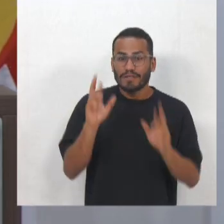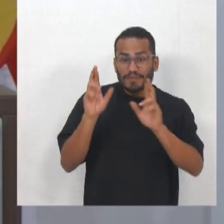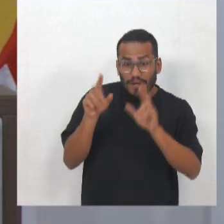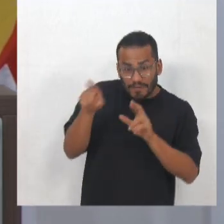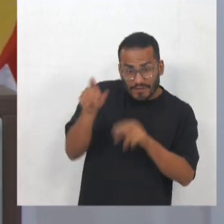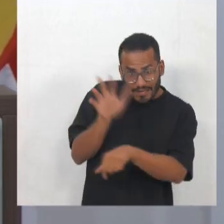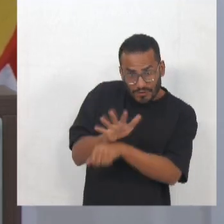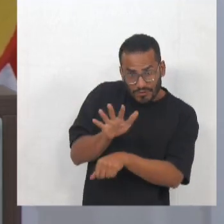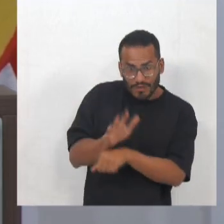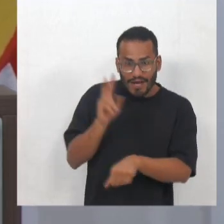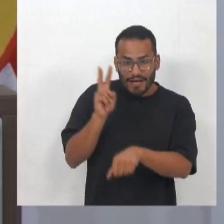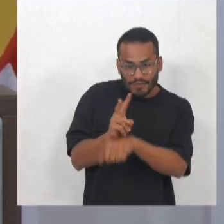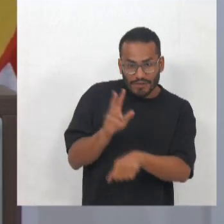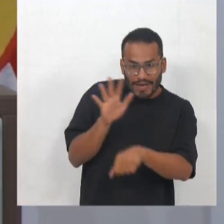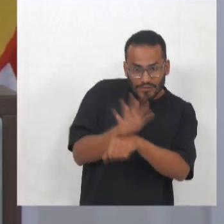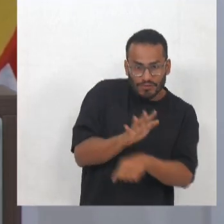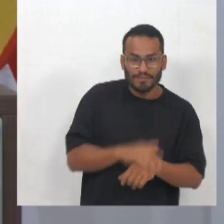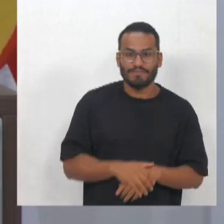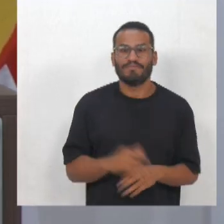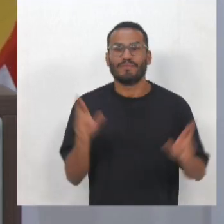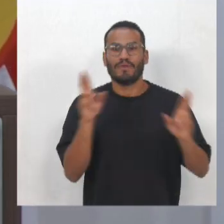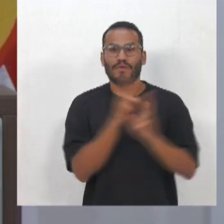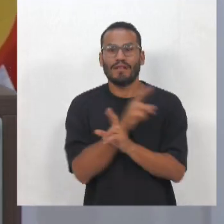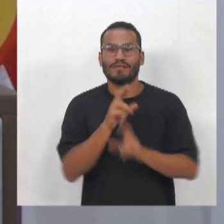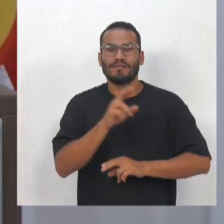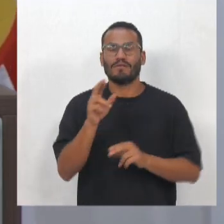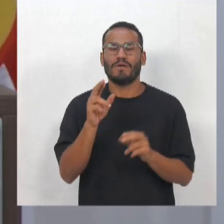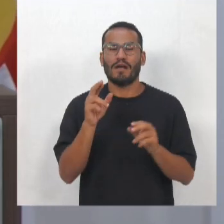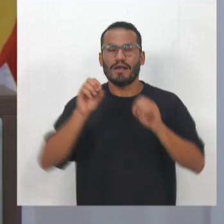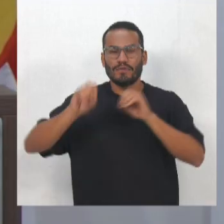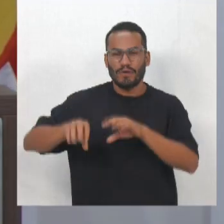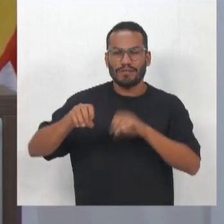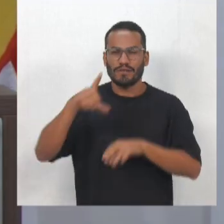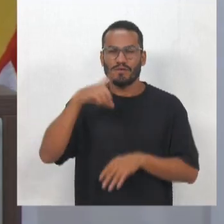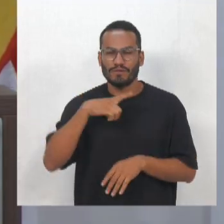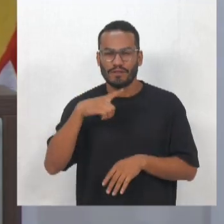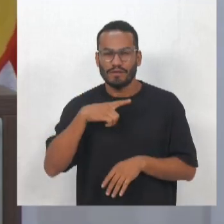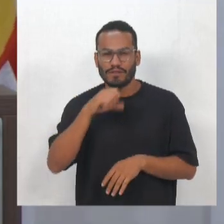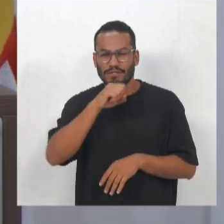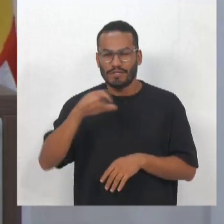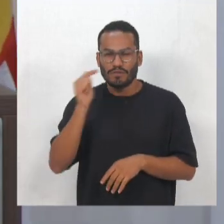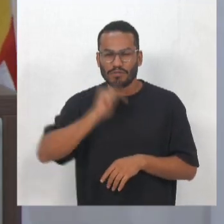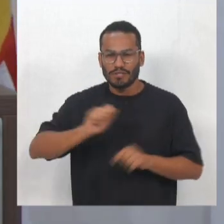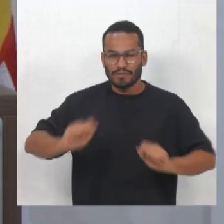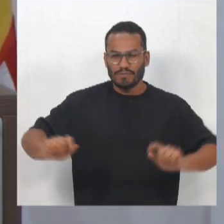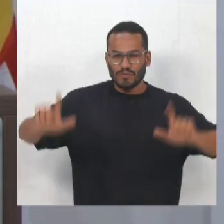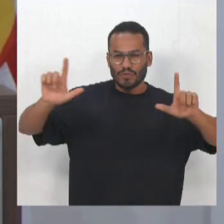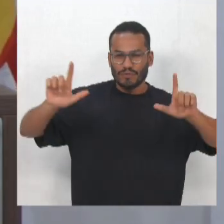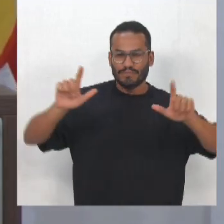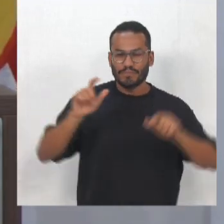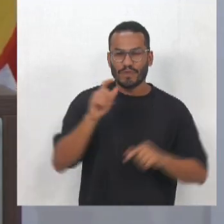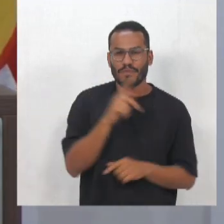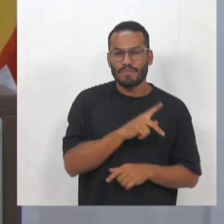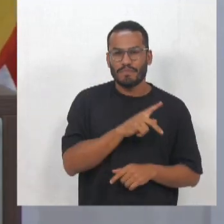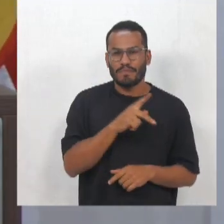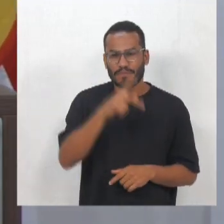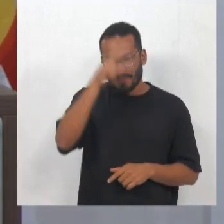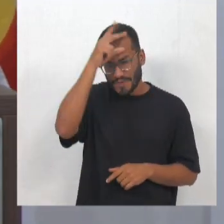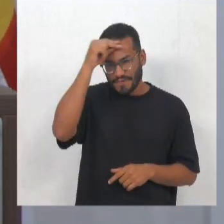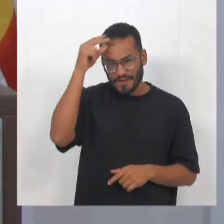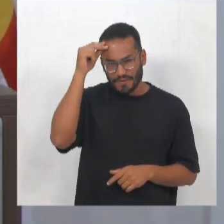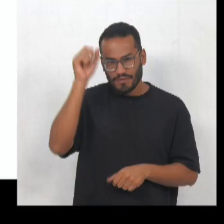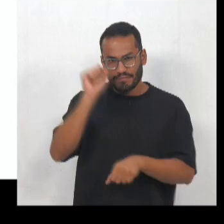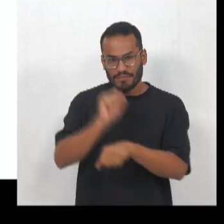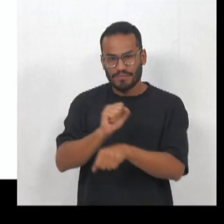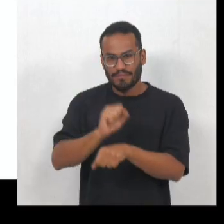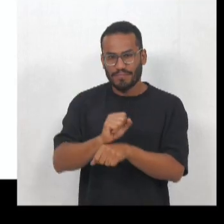relação a isso. Outra situação com relação à educação, nós tivemos aqui, se puder, Ari, por dar a gentileza, né, a Prefeitura suspende o programa de